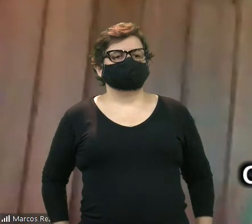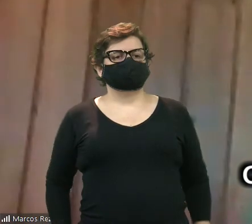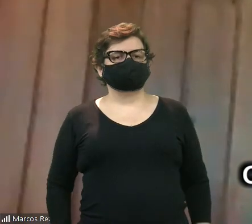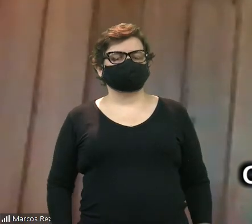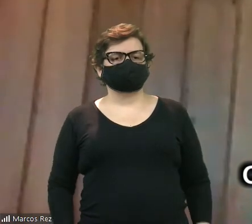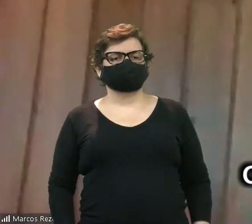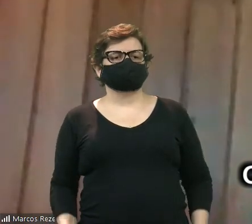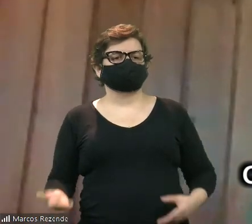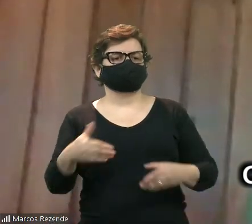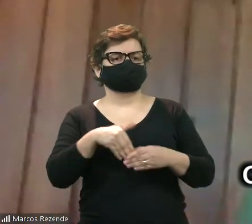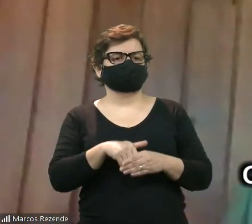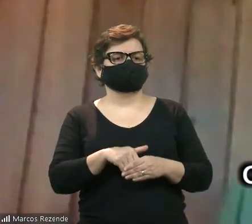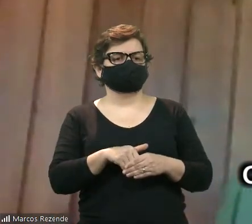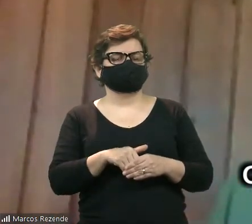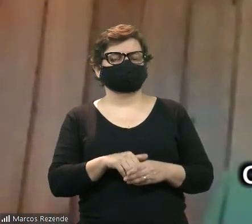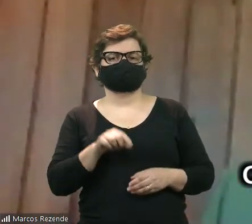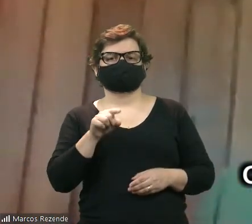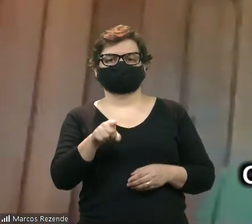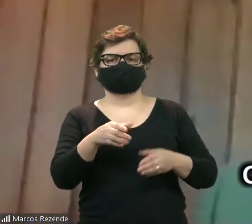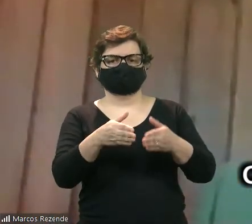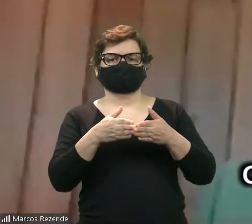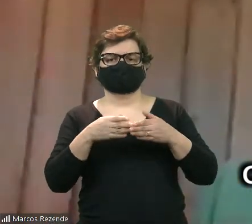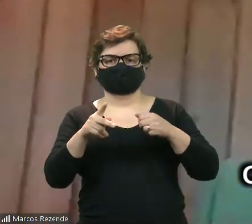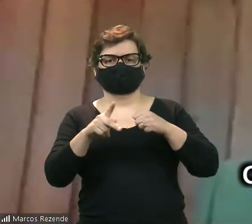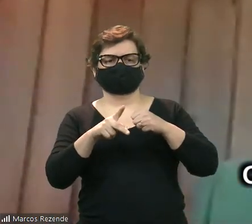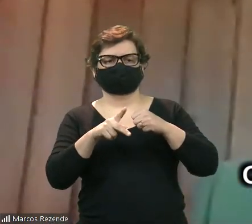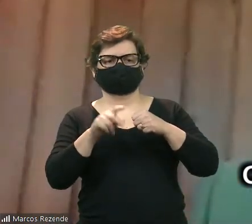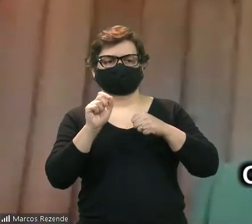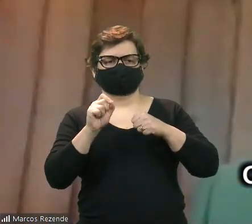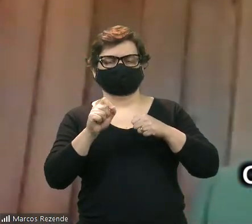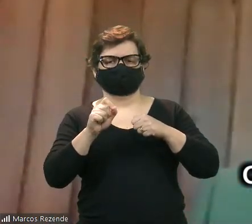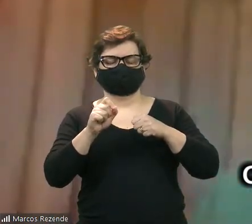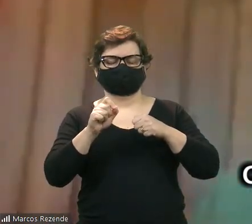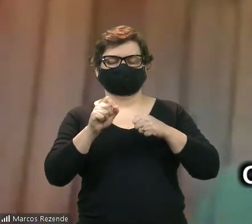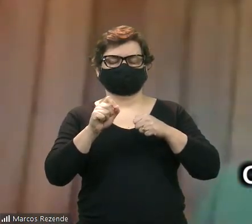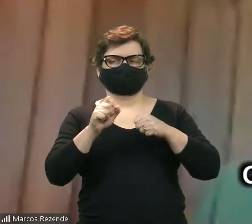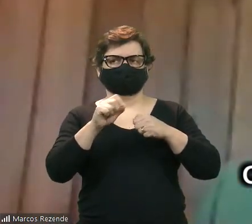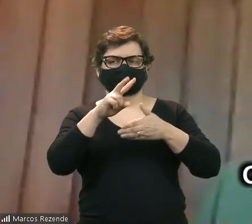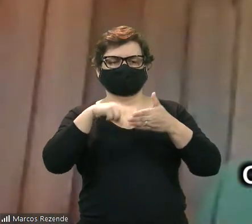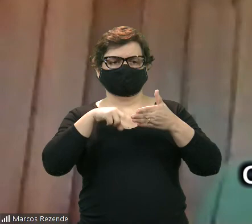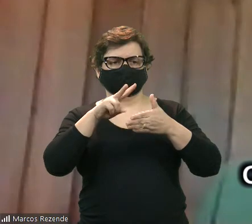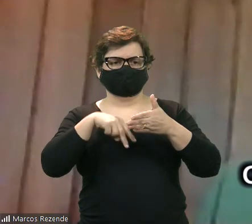Coloco em votação o requerimento que acabou de ser lido,